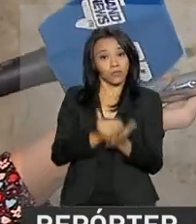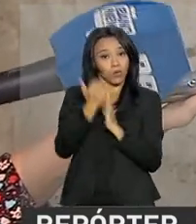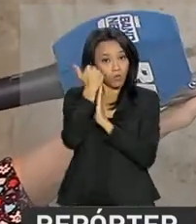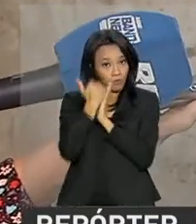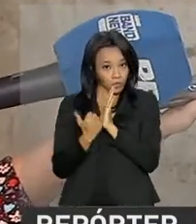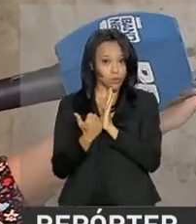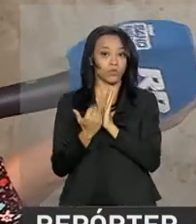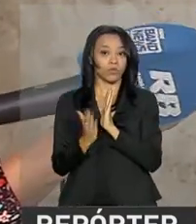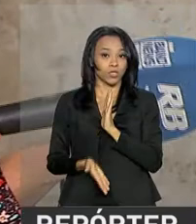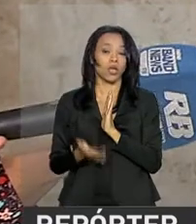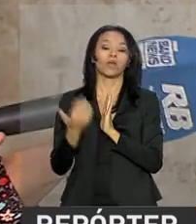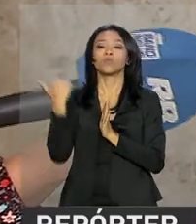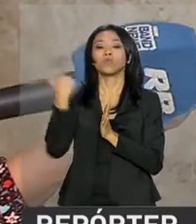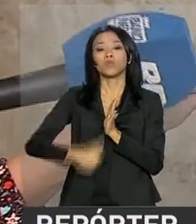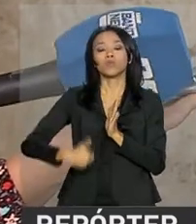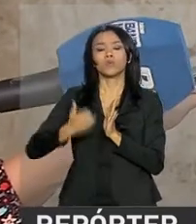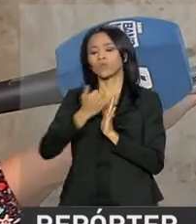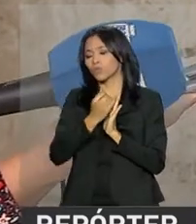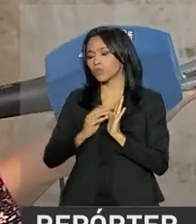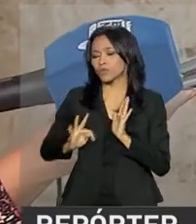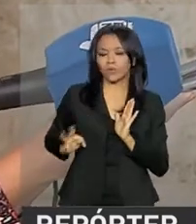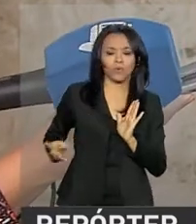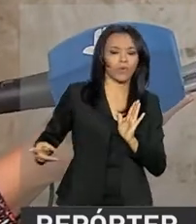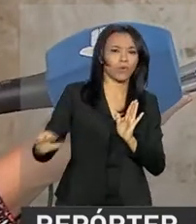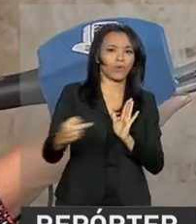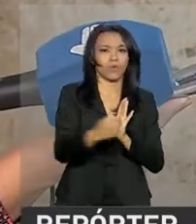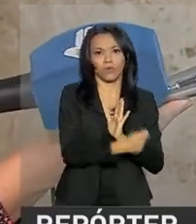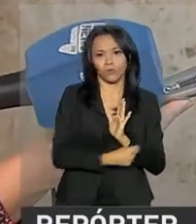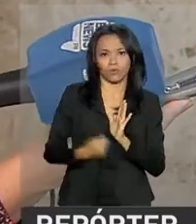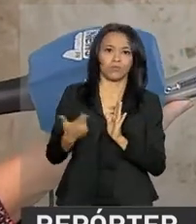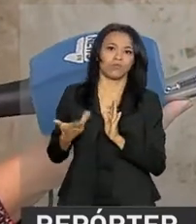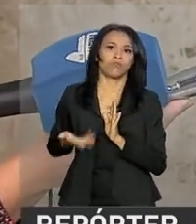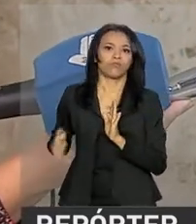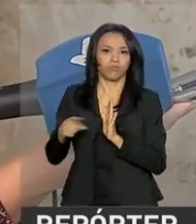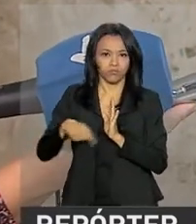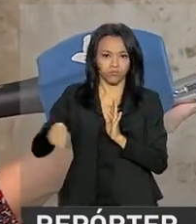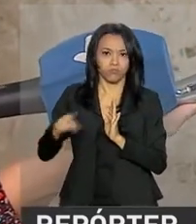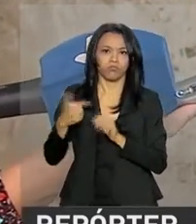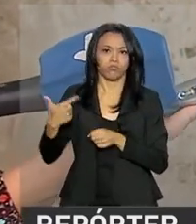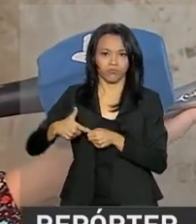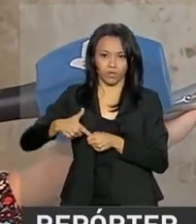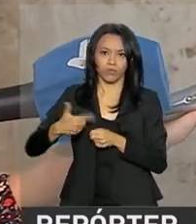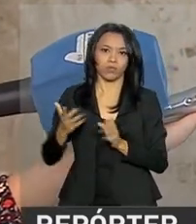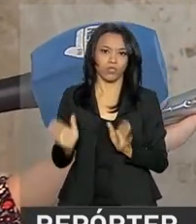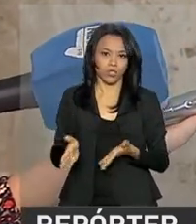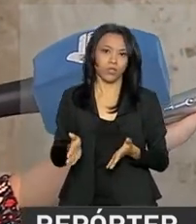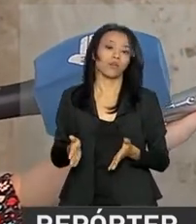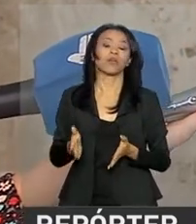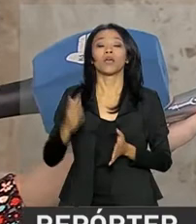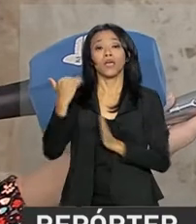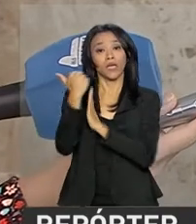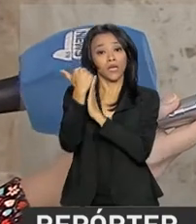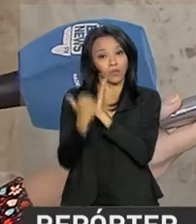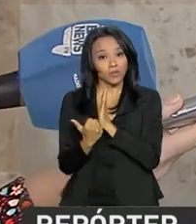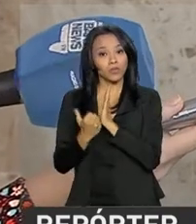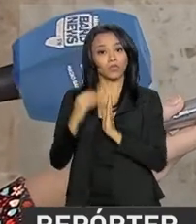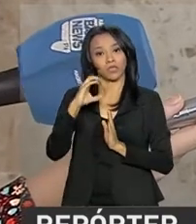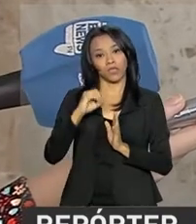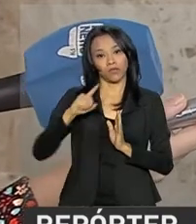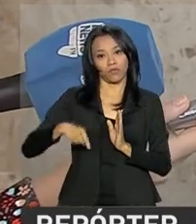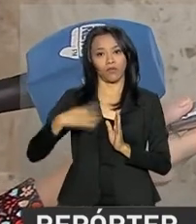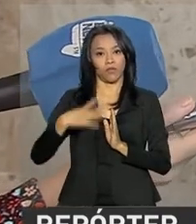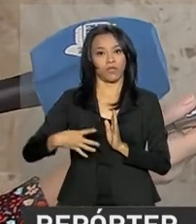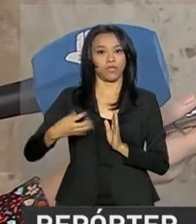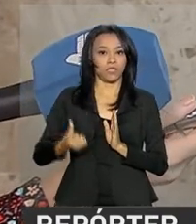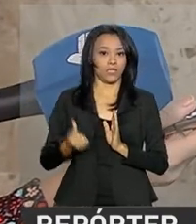e fez o desconto de todo o seu estoque, independente de quanto ele tenha custado, na redução de 46 centavos. E o